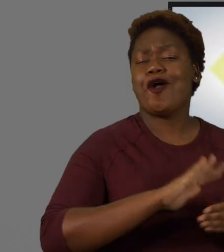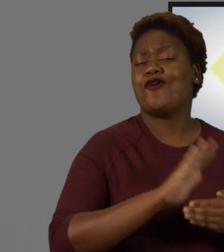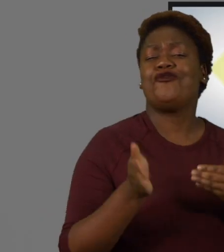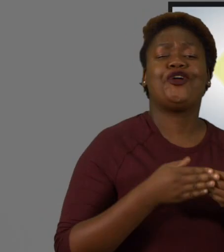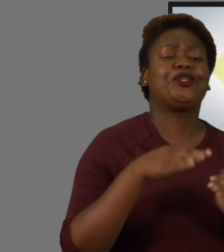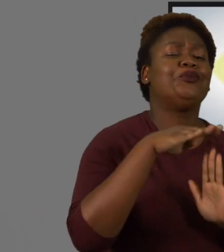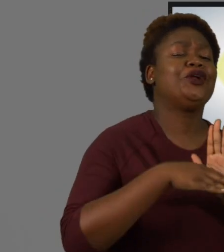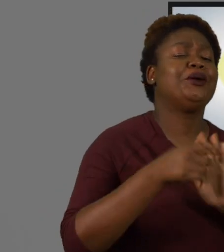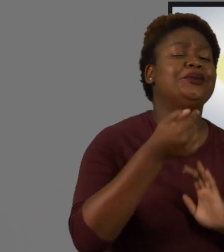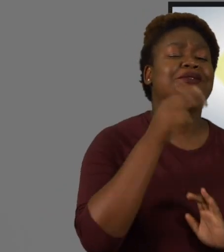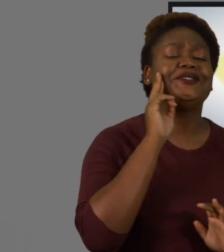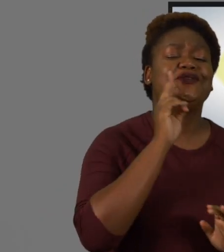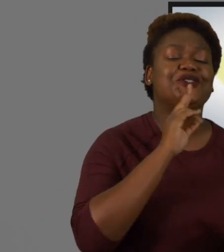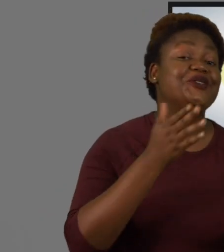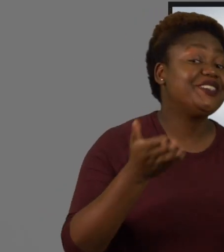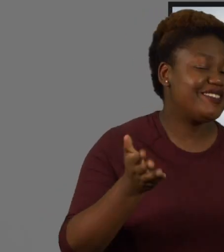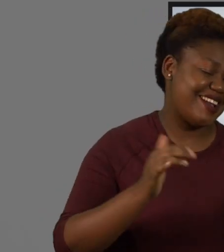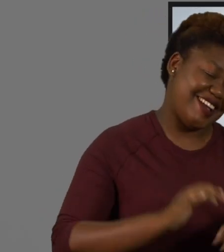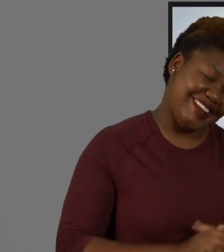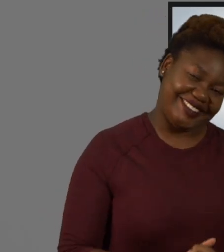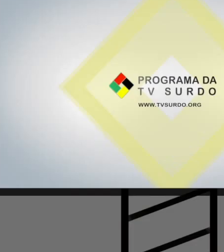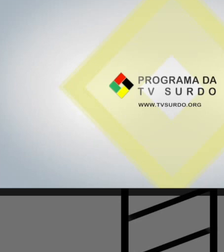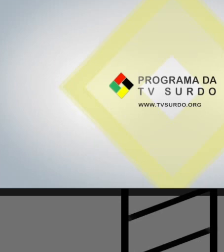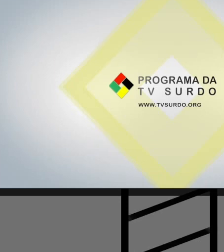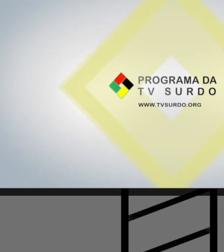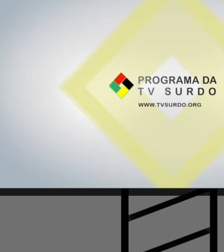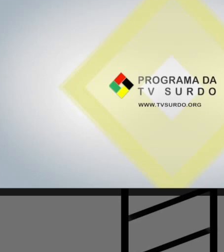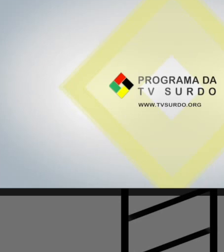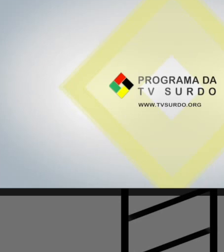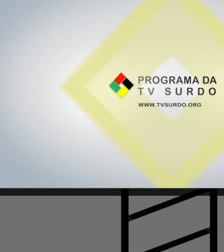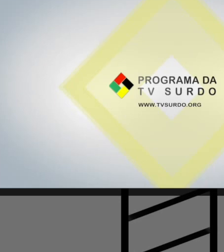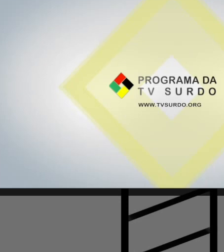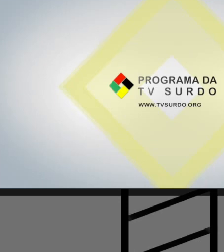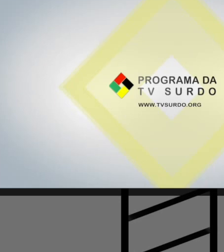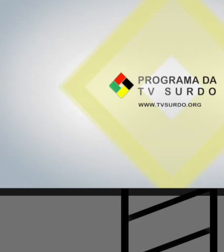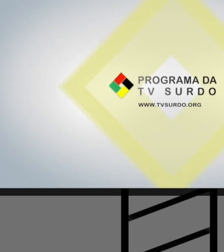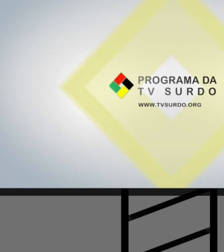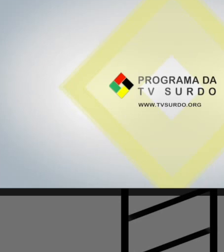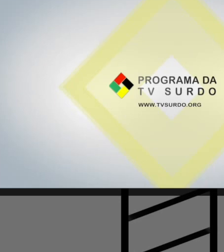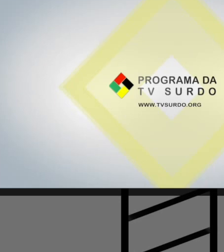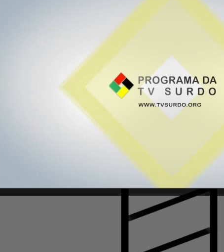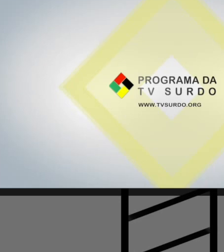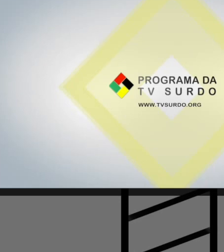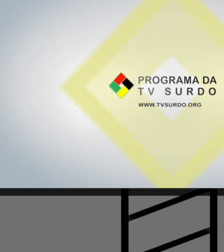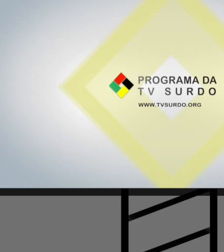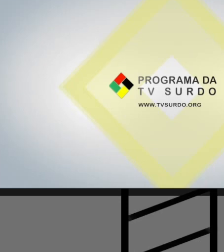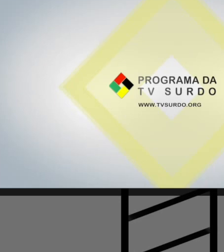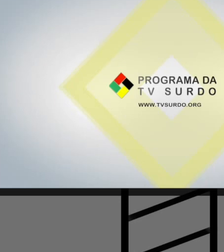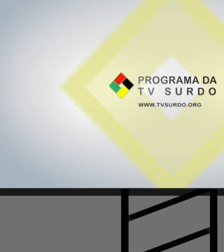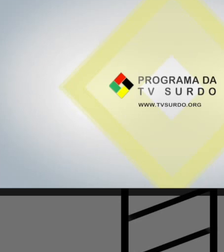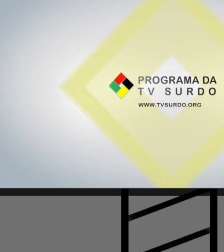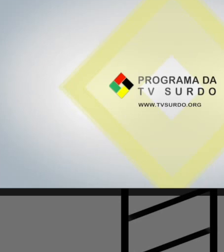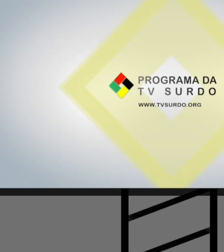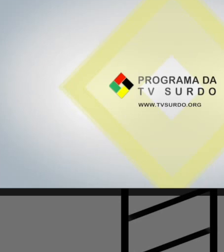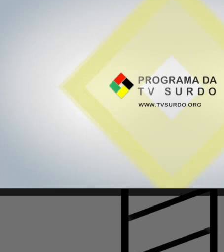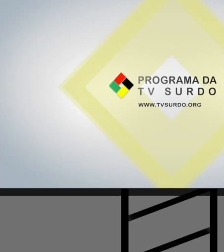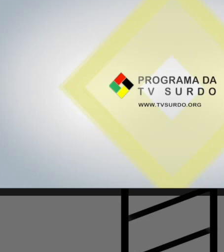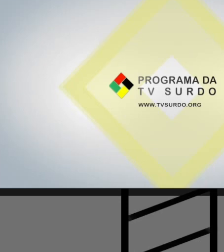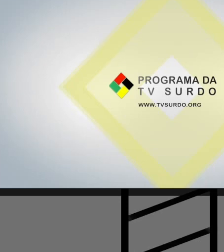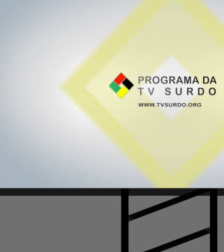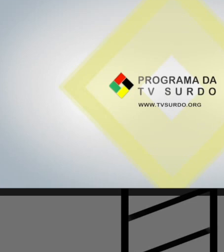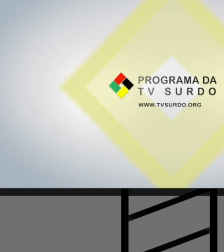Estamos de volta ao programa da TV Surdo. Na primeira parte, reportámos algumas causas frequentes da